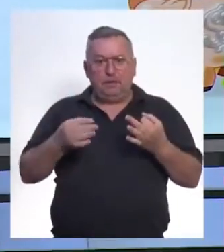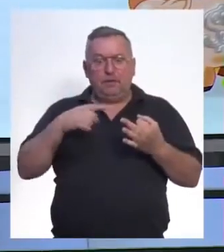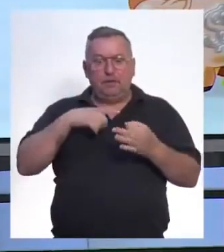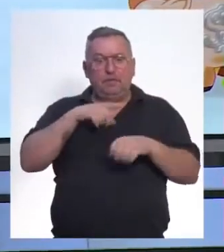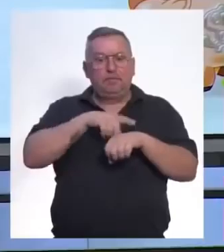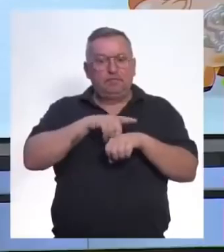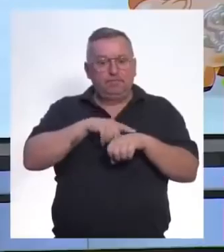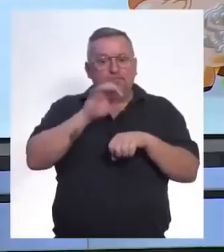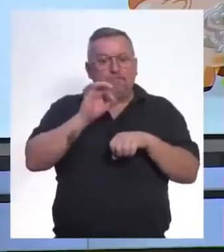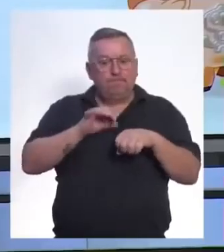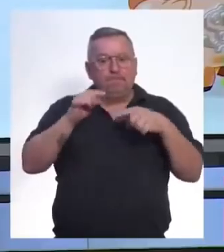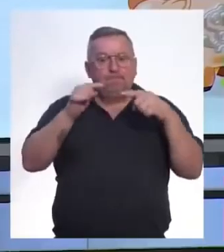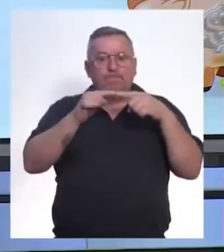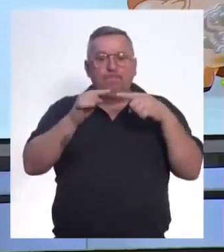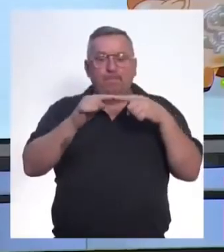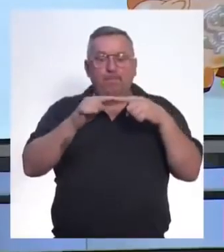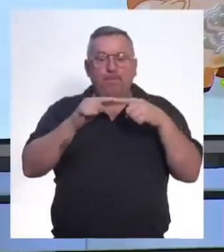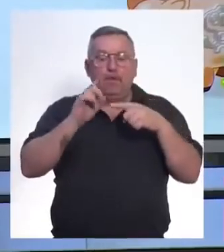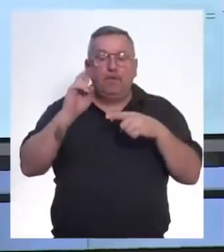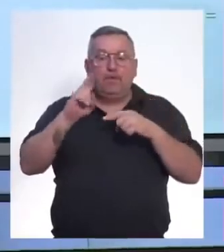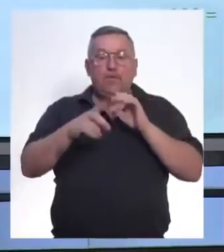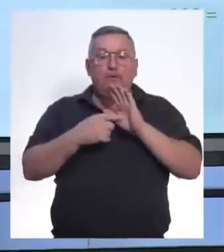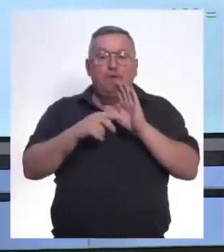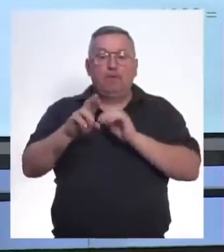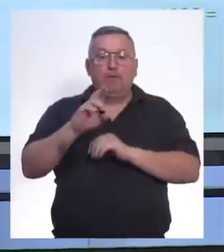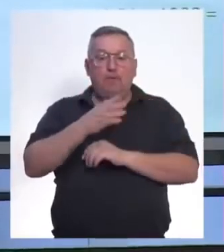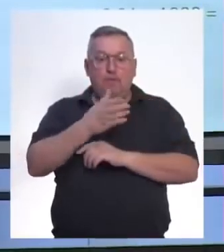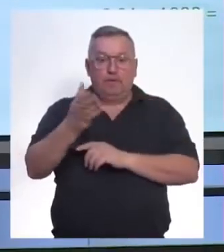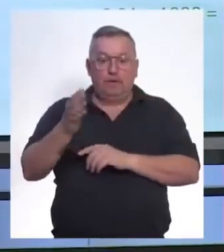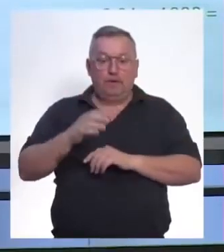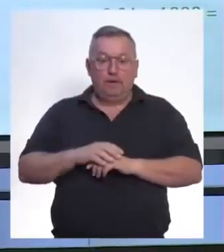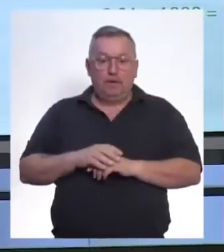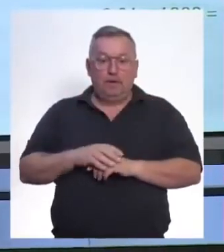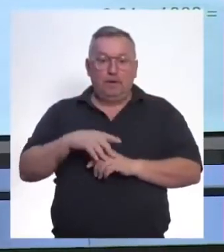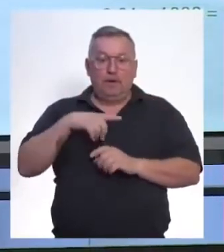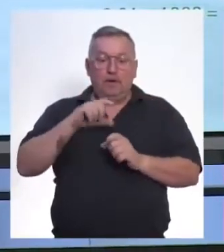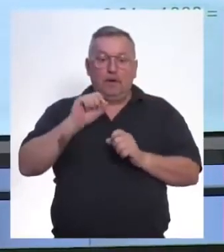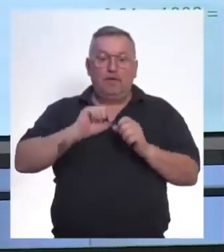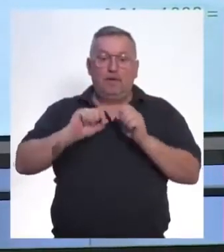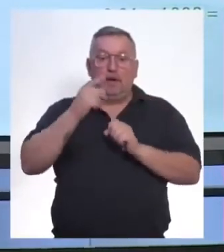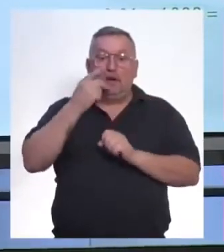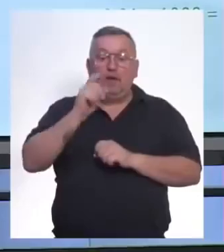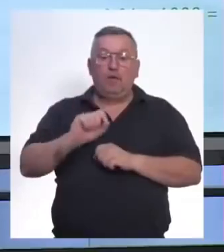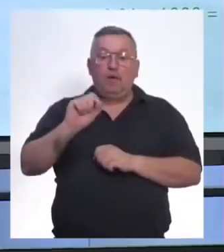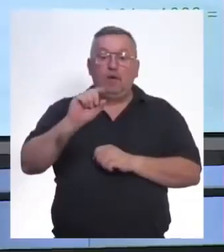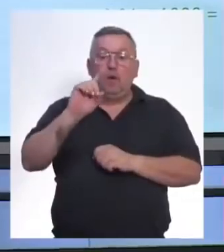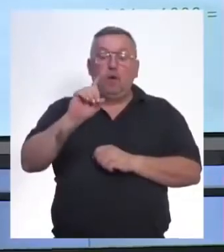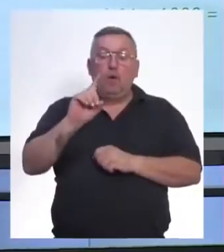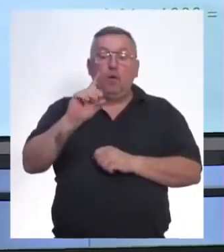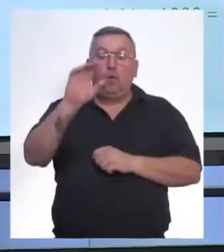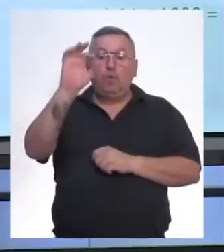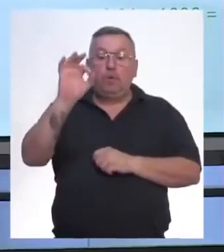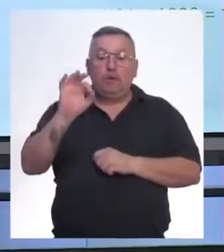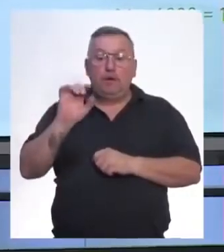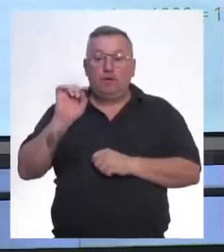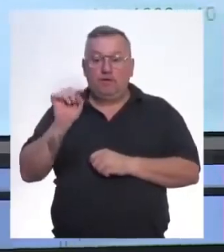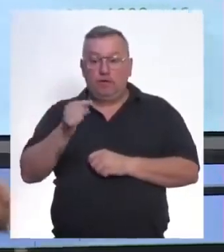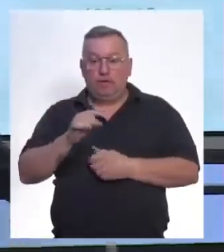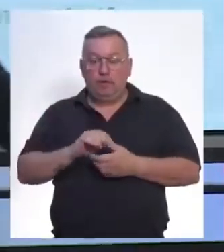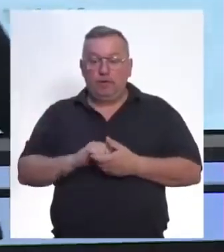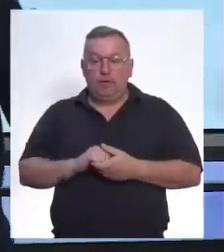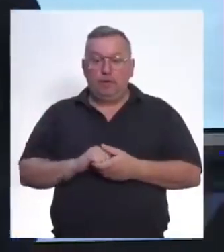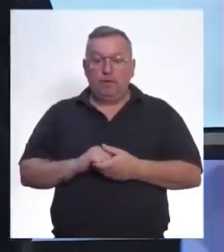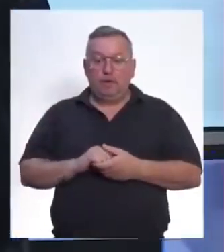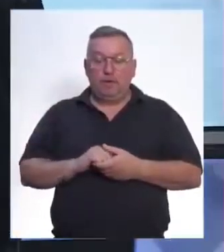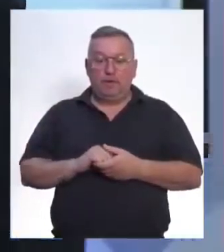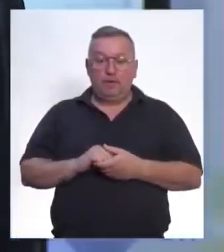tempo adequado. E aí a gente vai subir a resposta para vocês lá, tá? A gente está falando de 1% de 1.000, tudo bem?